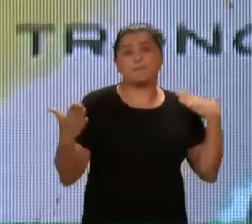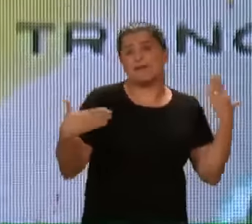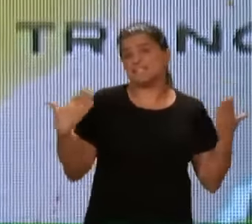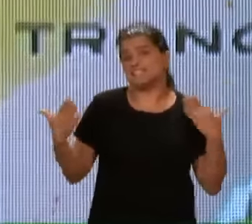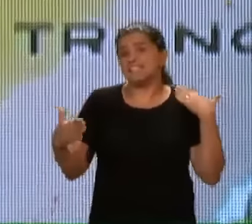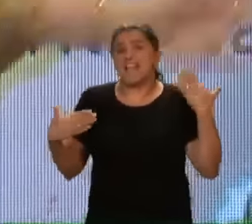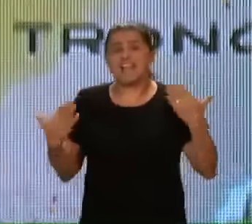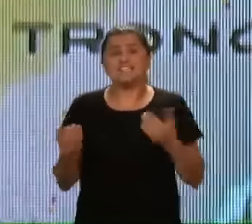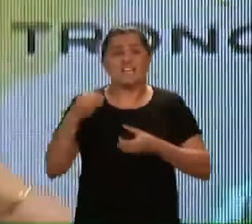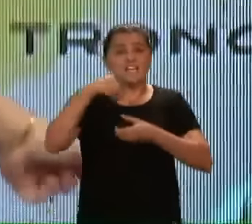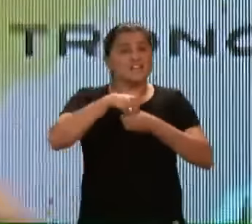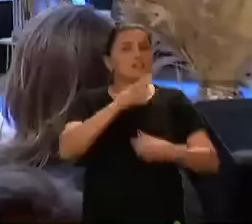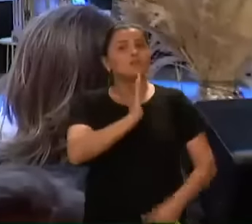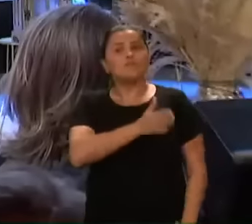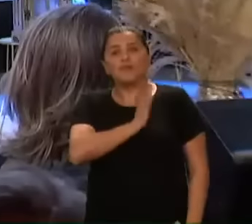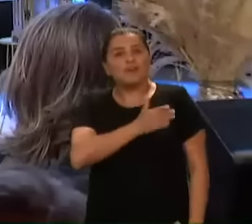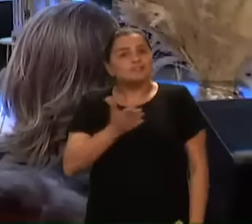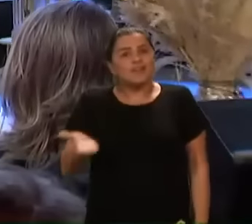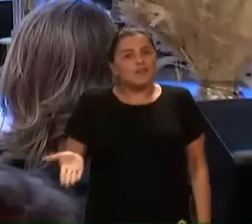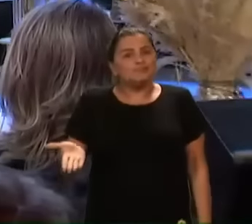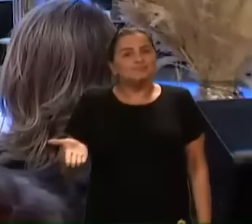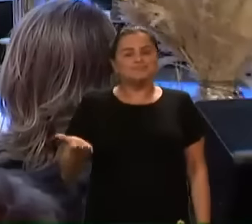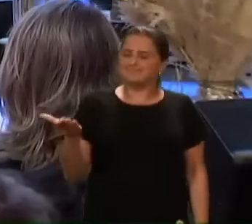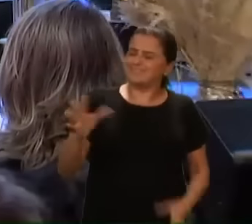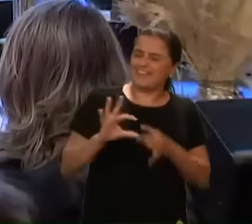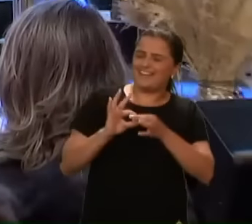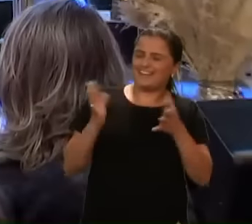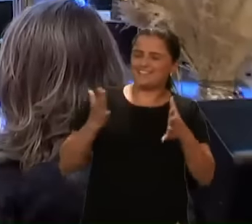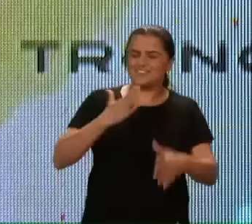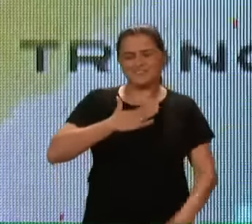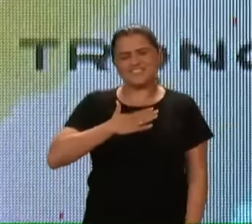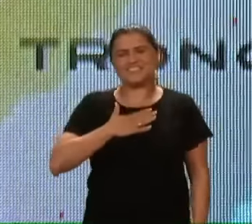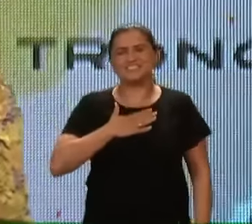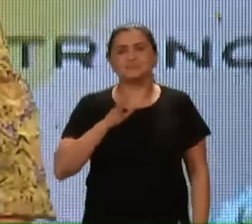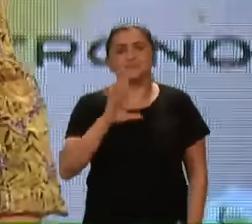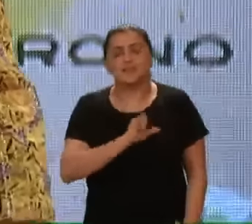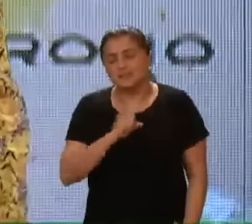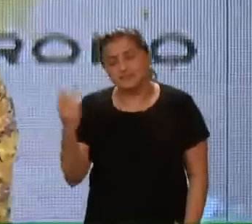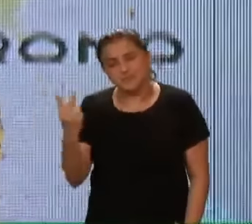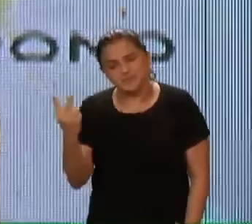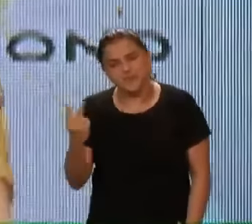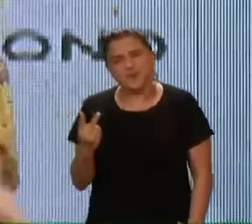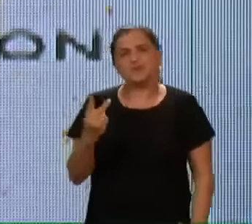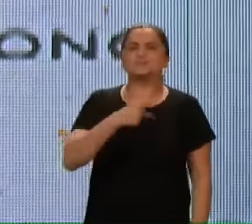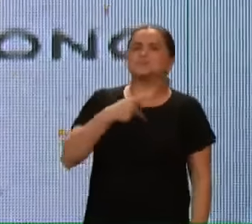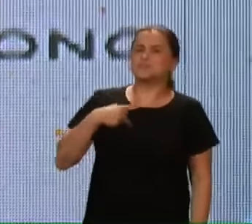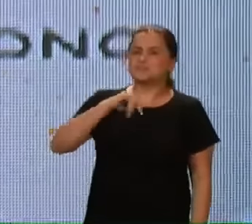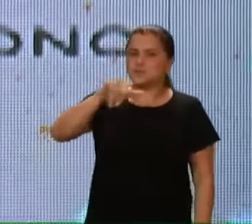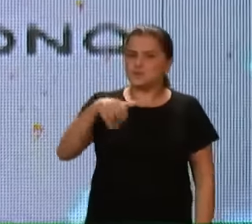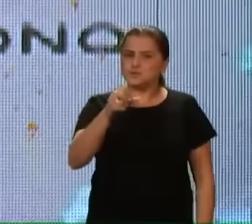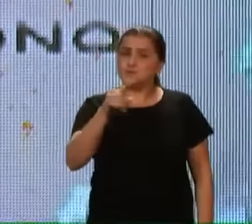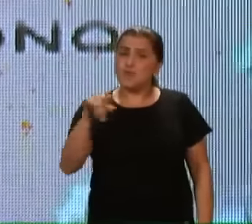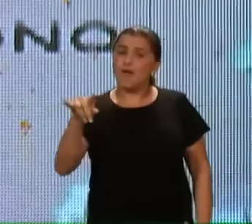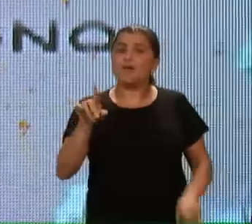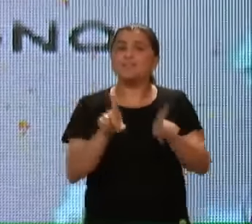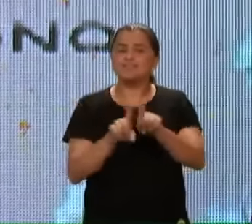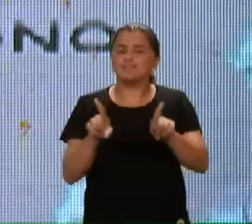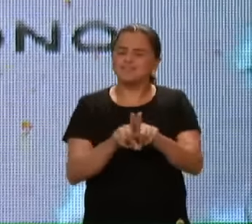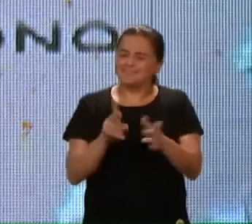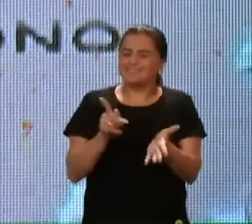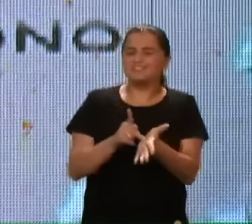assim, aí marcou e nunca mais sarou. Né? Então eu amo demais ela, pastor João, eu tenho um amor muito grande. Vocês sabem disso, que é